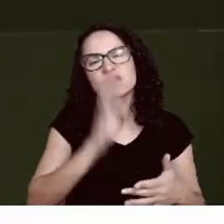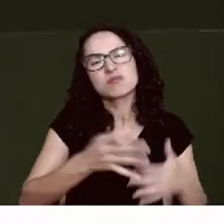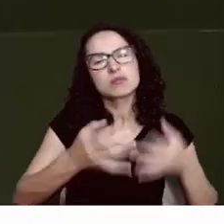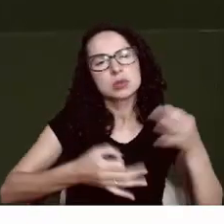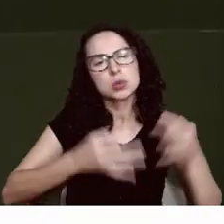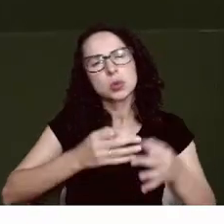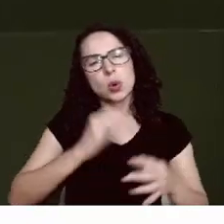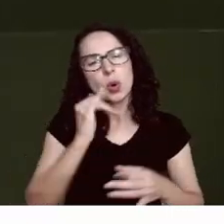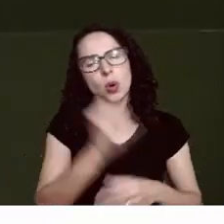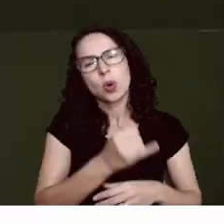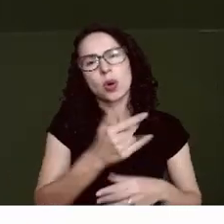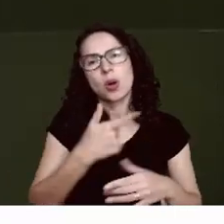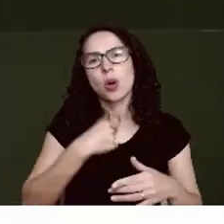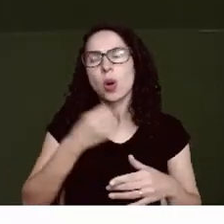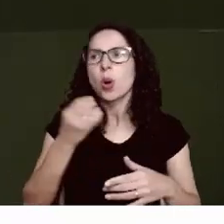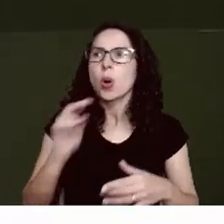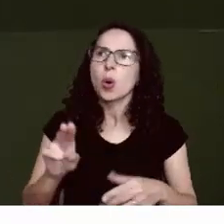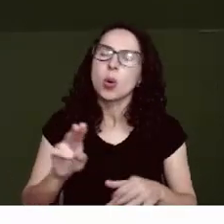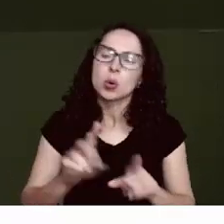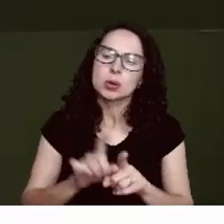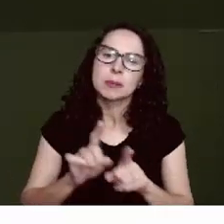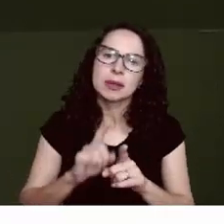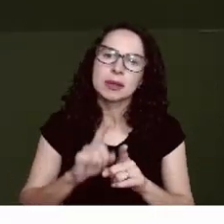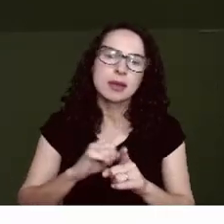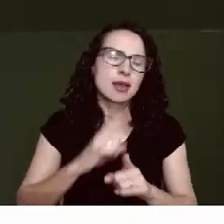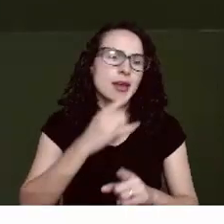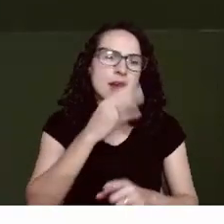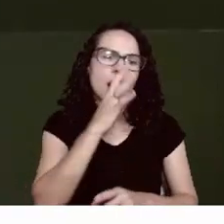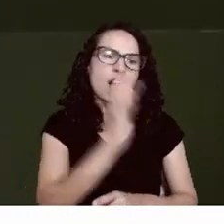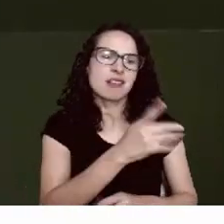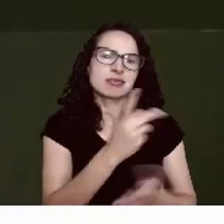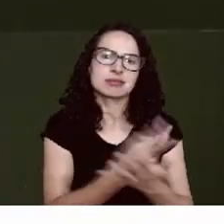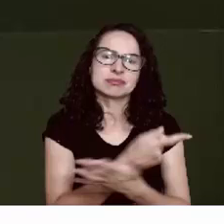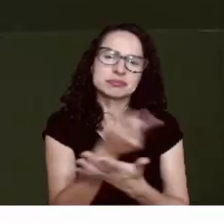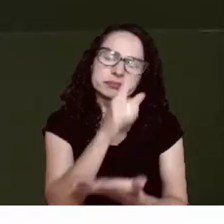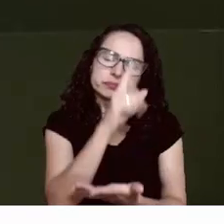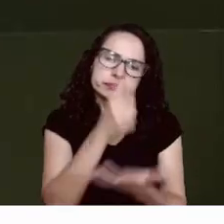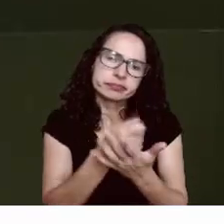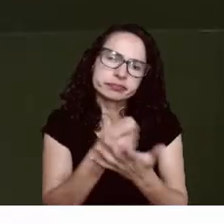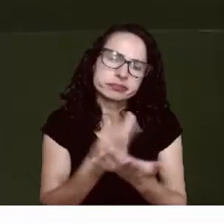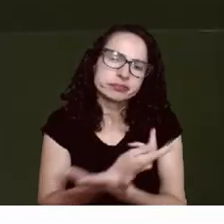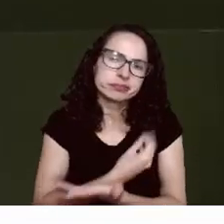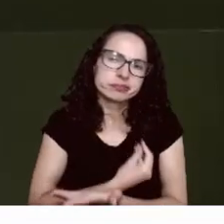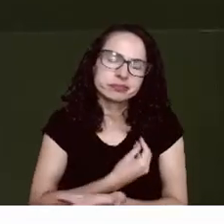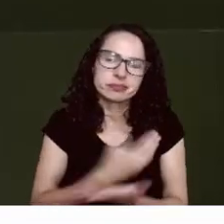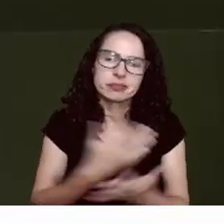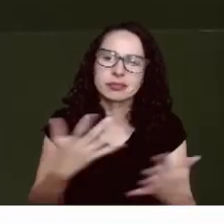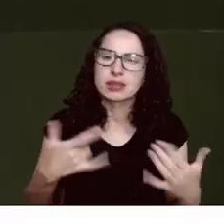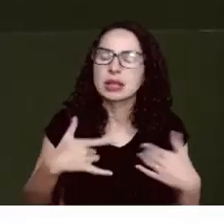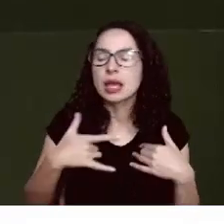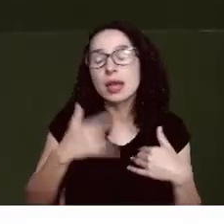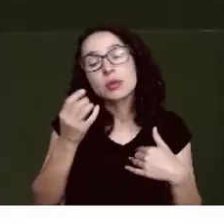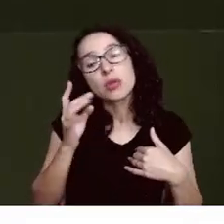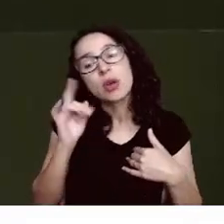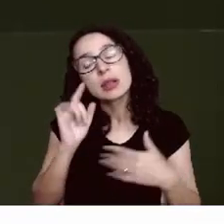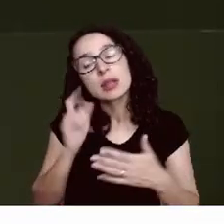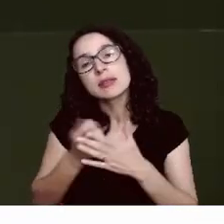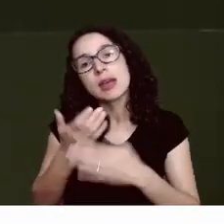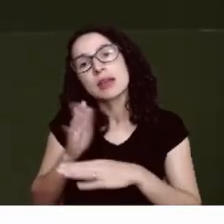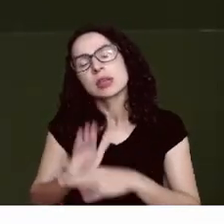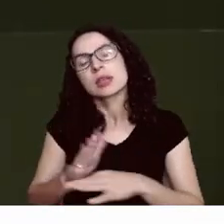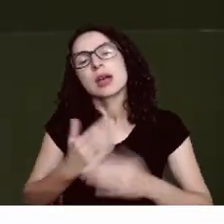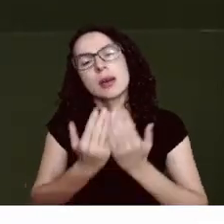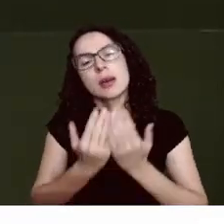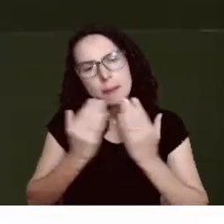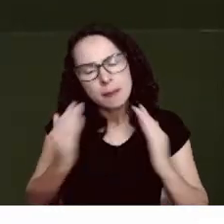para estar crucificando essas pessoas que fizeram a opção errada. Eu simplesmente resolvi ajudar, me disponibilizo, dou